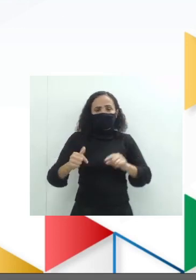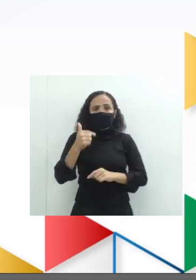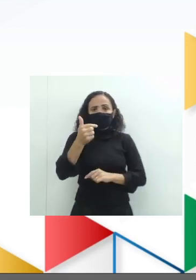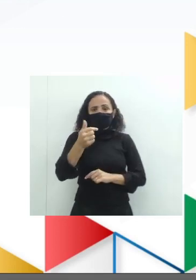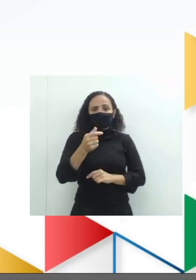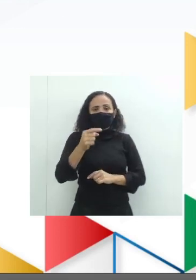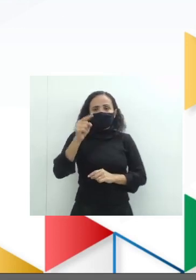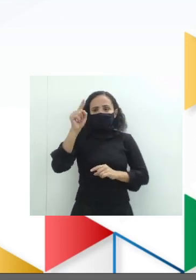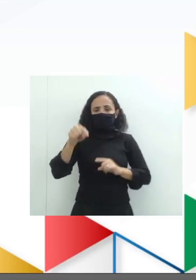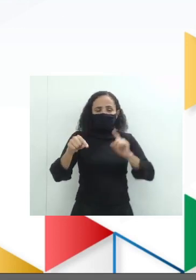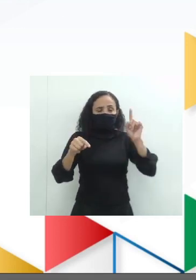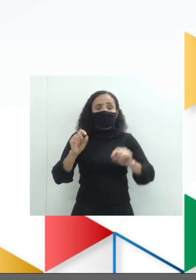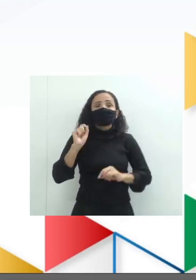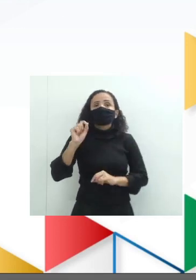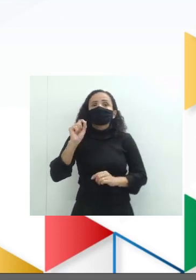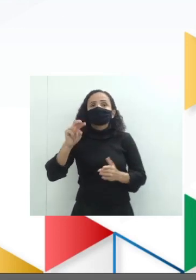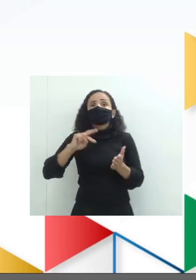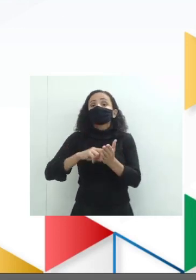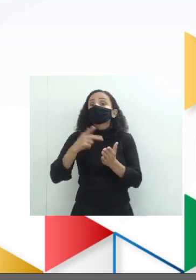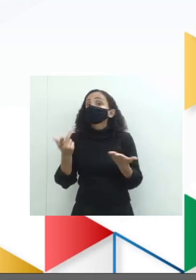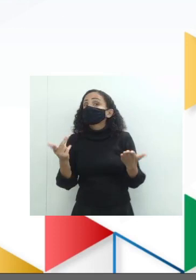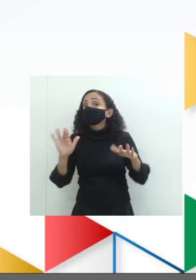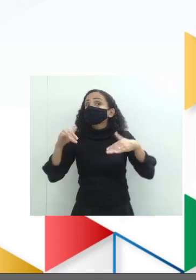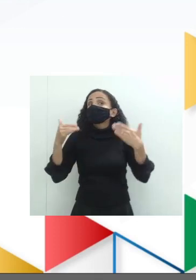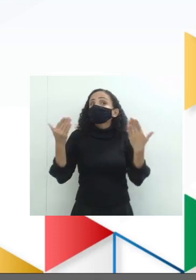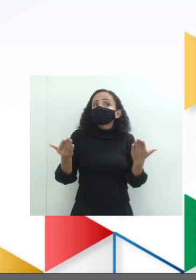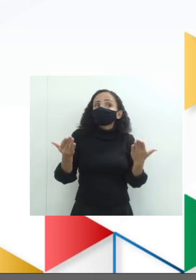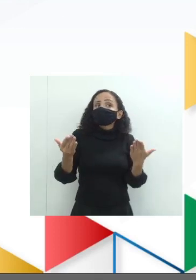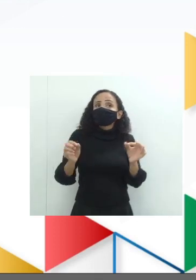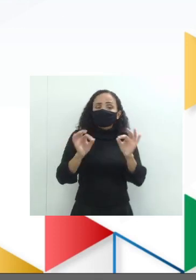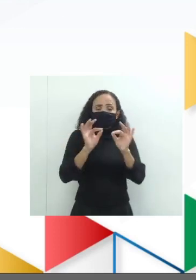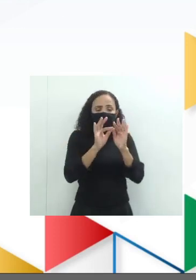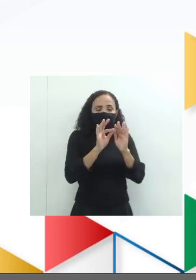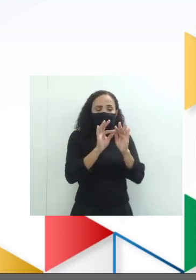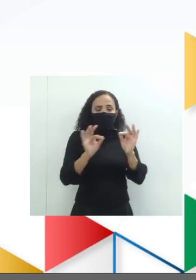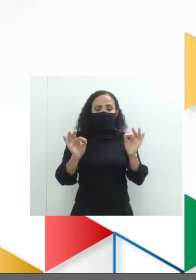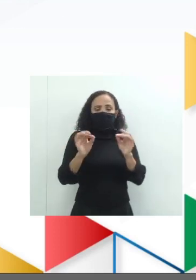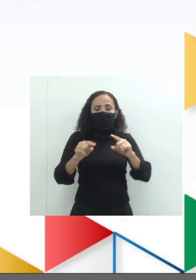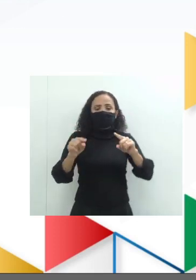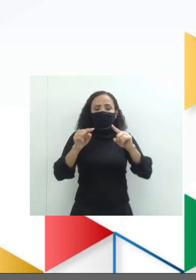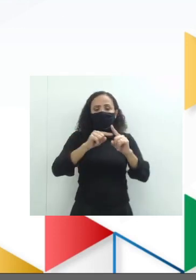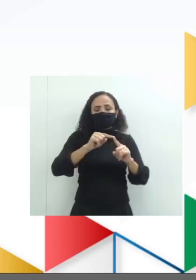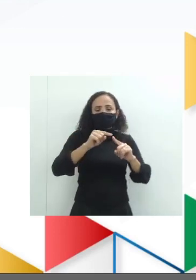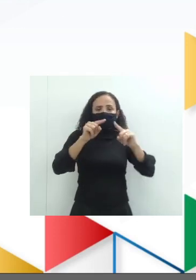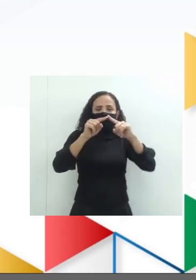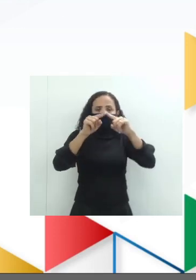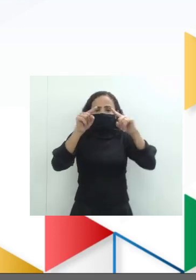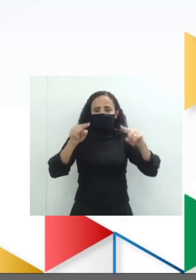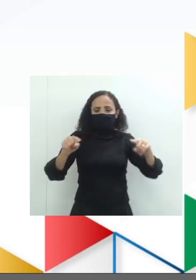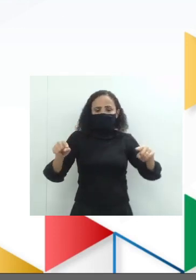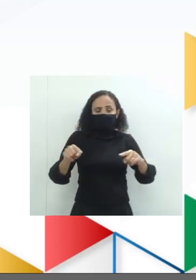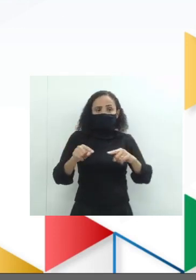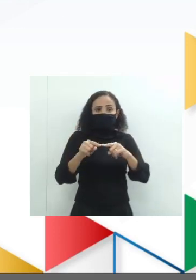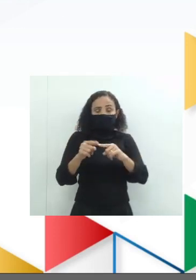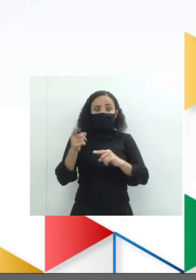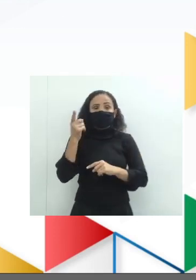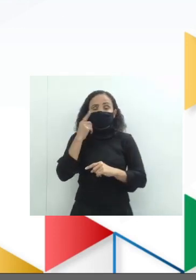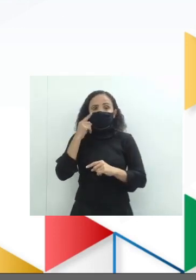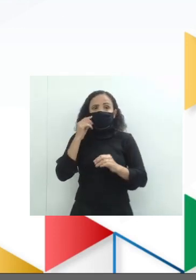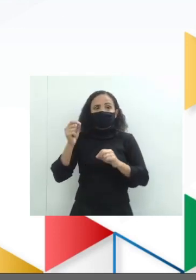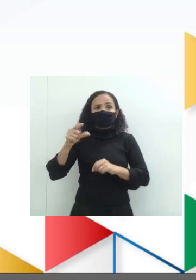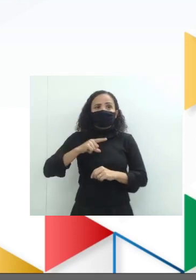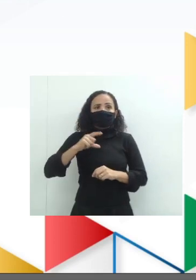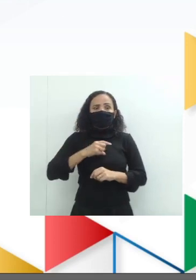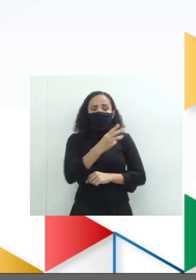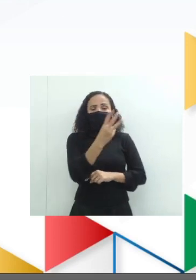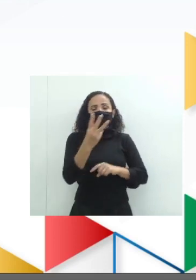lados congruentes chama-se triângulo. O item B. O triângulo equilátero é aquele que tem